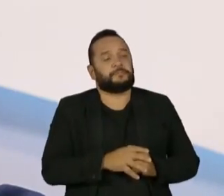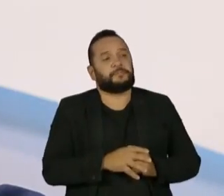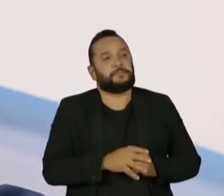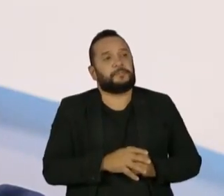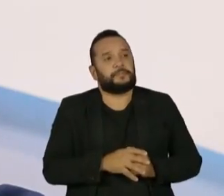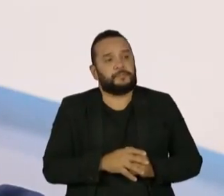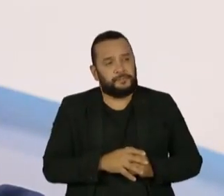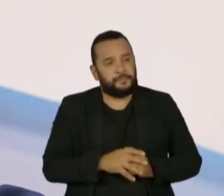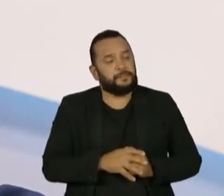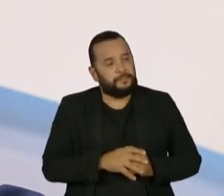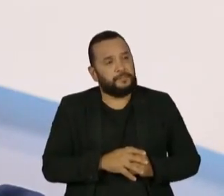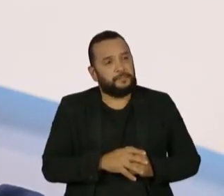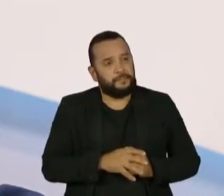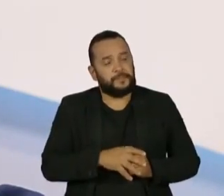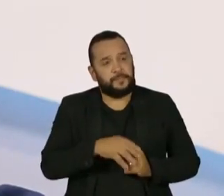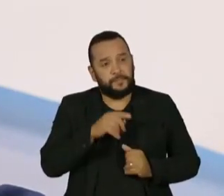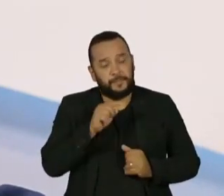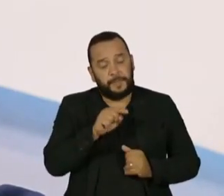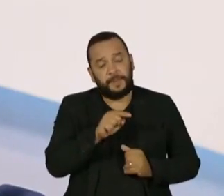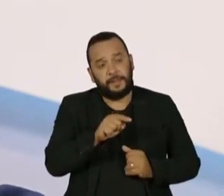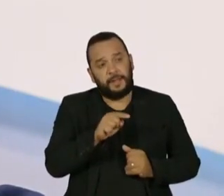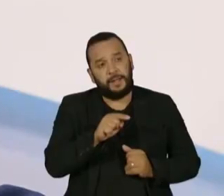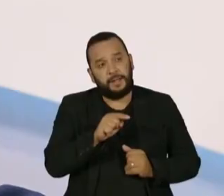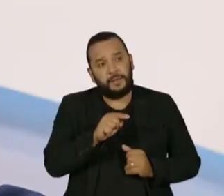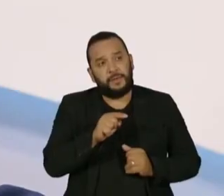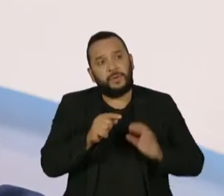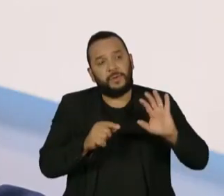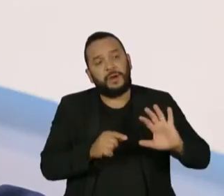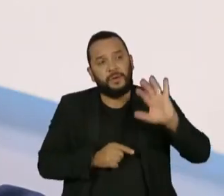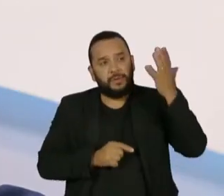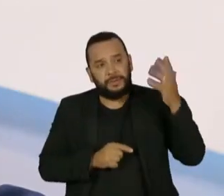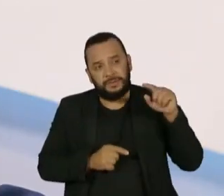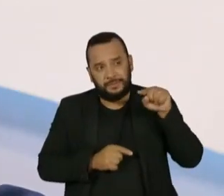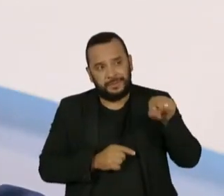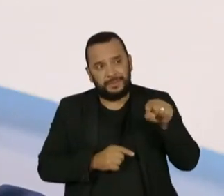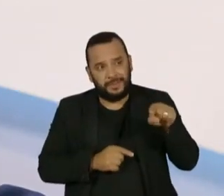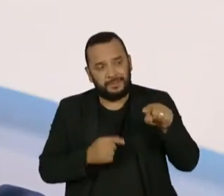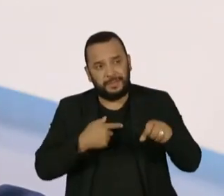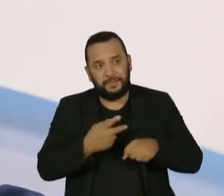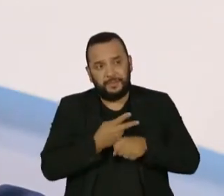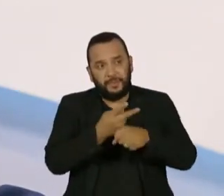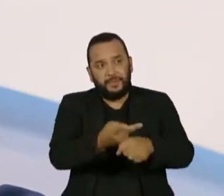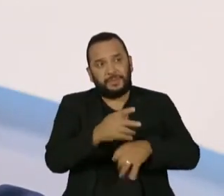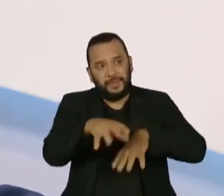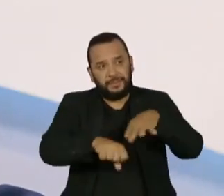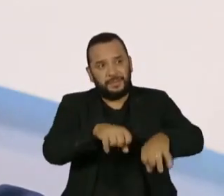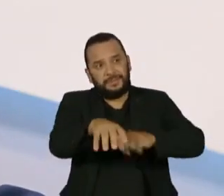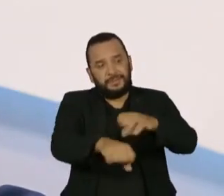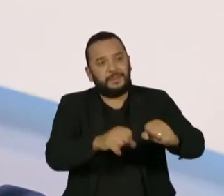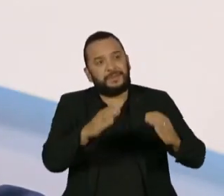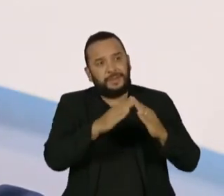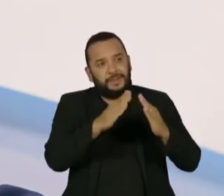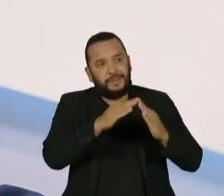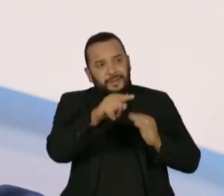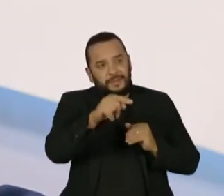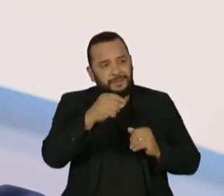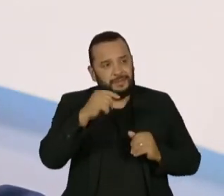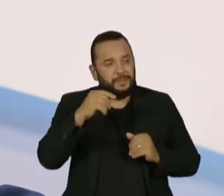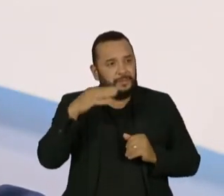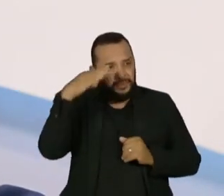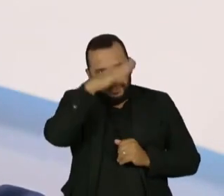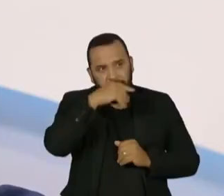a concretização, a materialização dessa busca e apreensão ou dessa investigação se deu